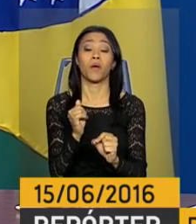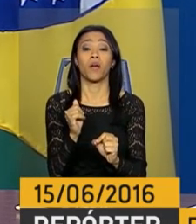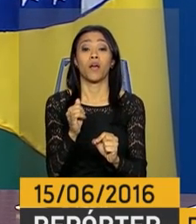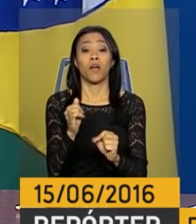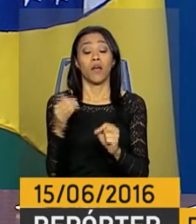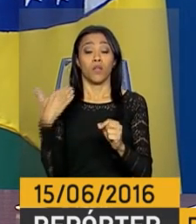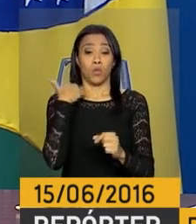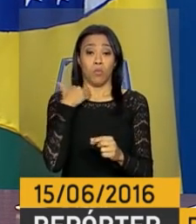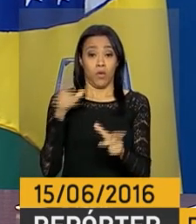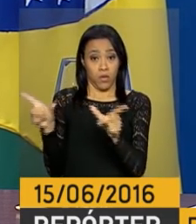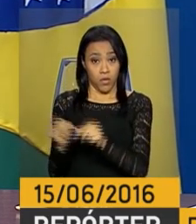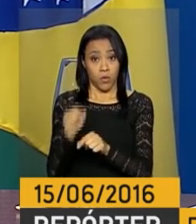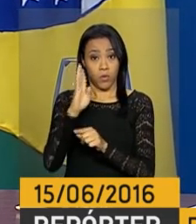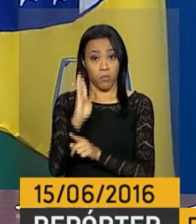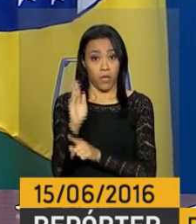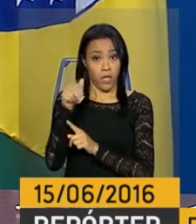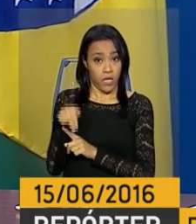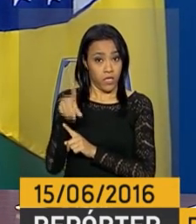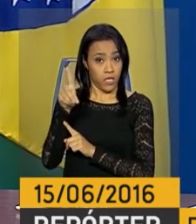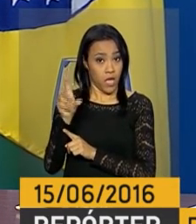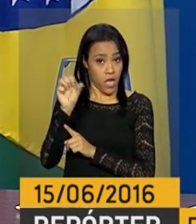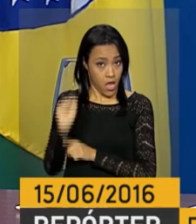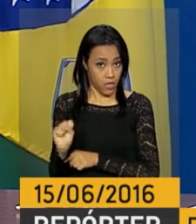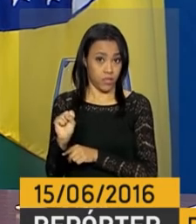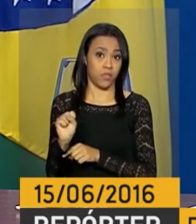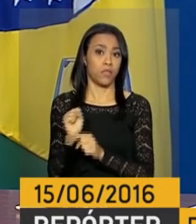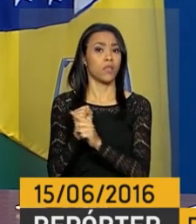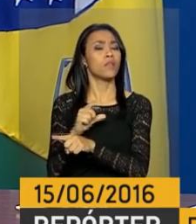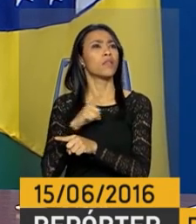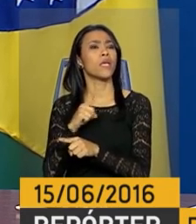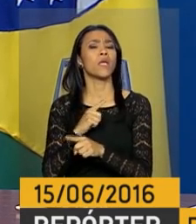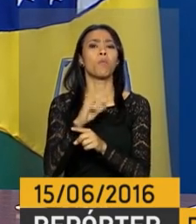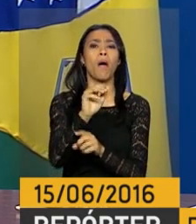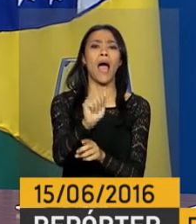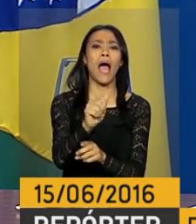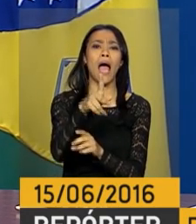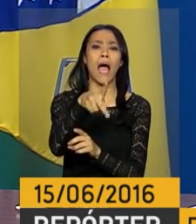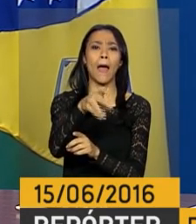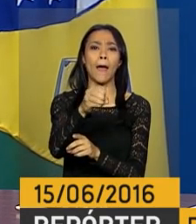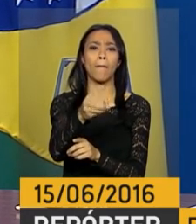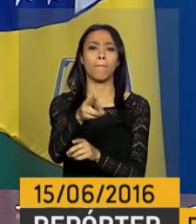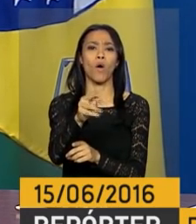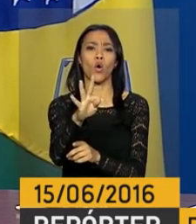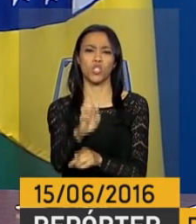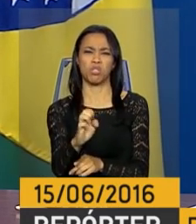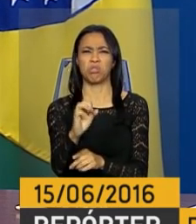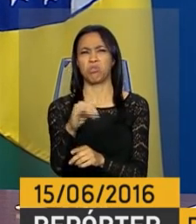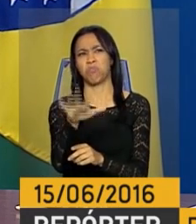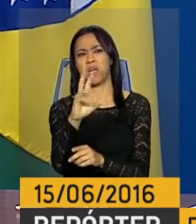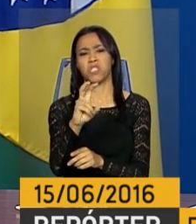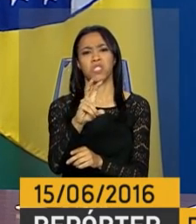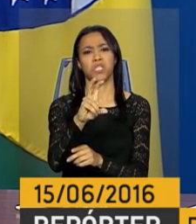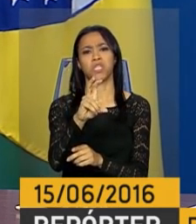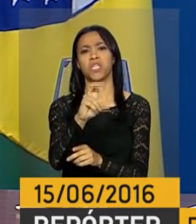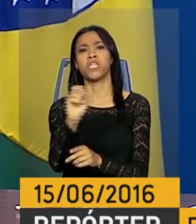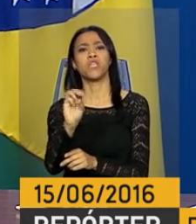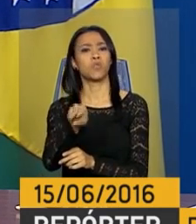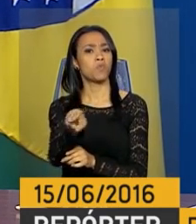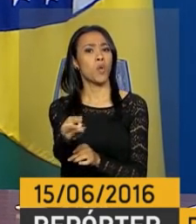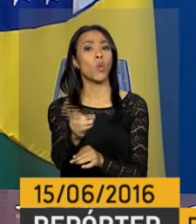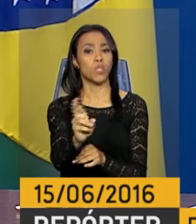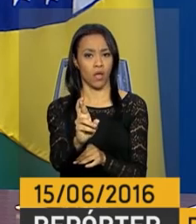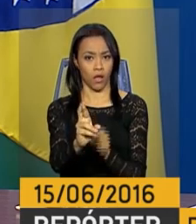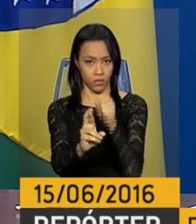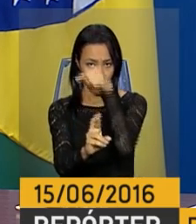do BNES. Existe um aporte lá de mais de R bilhões de reais. Ah, o que está se